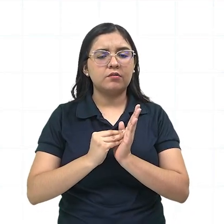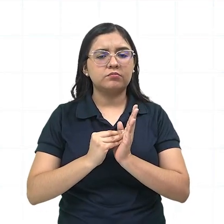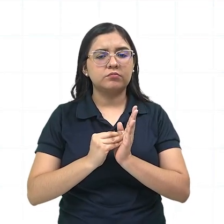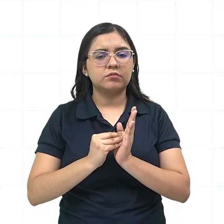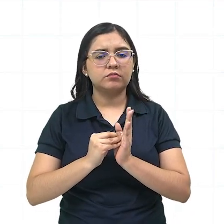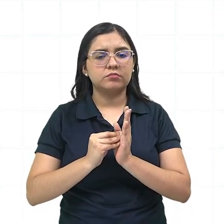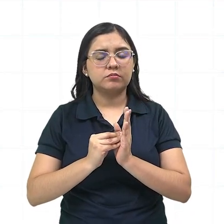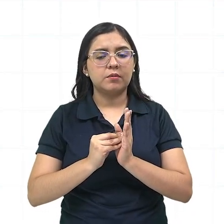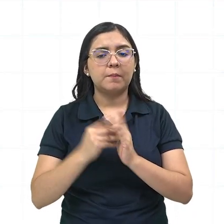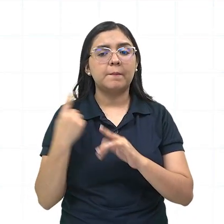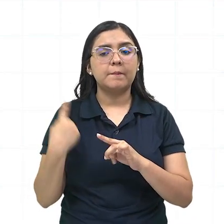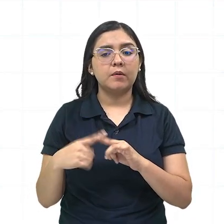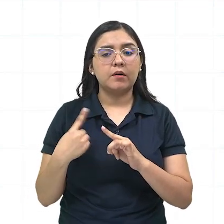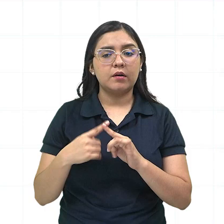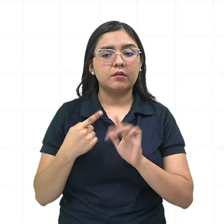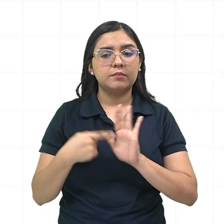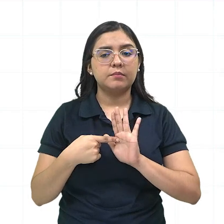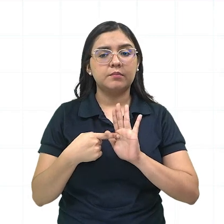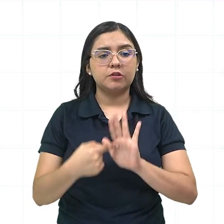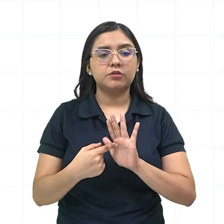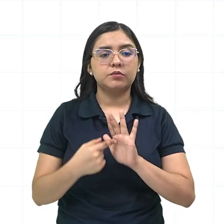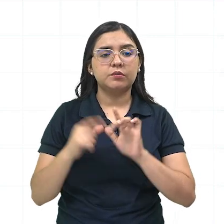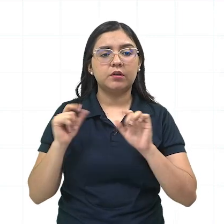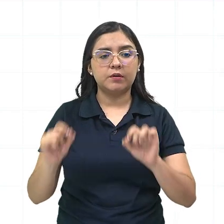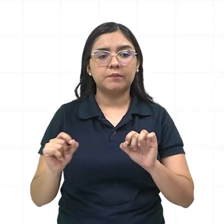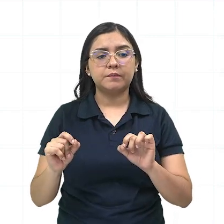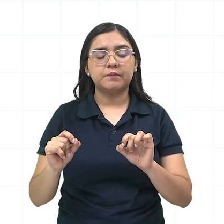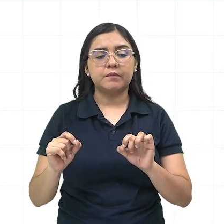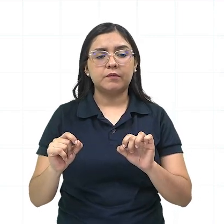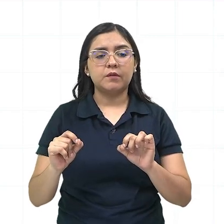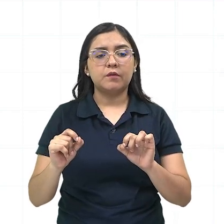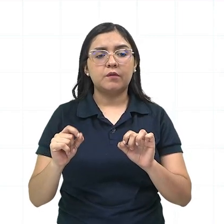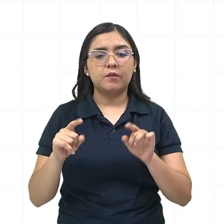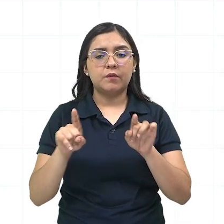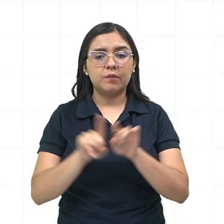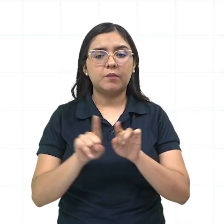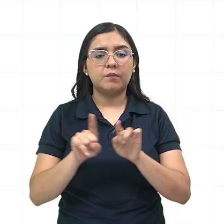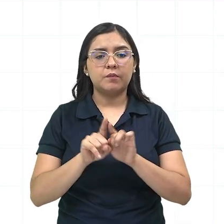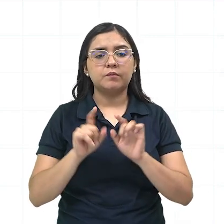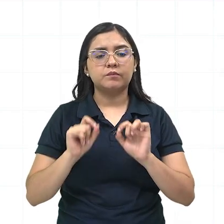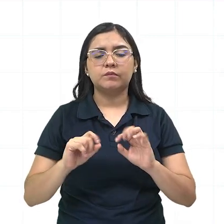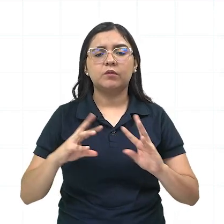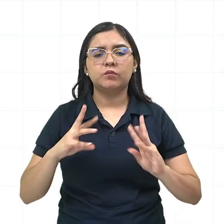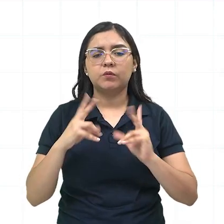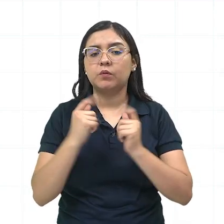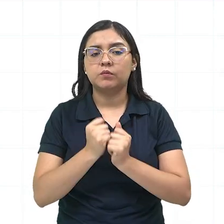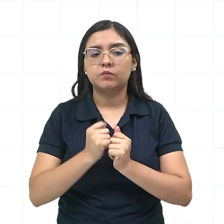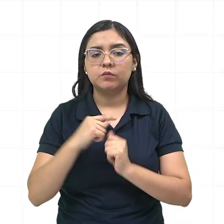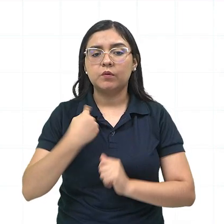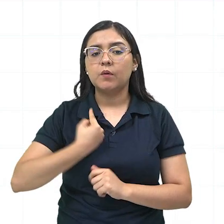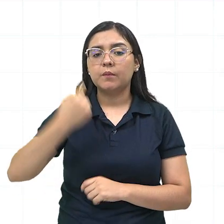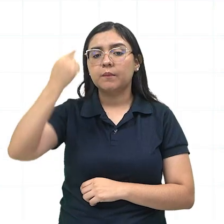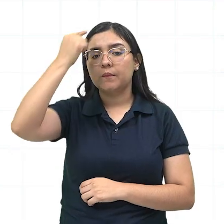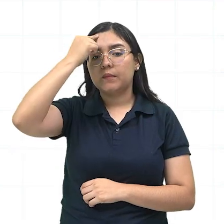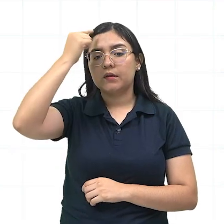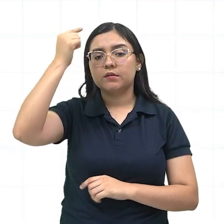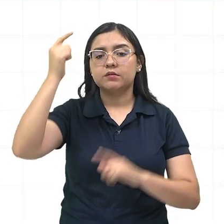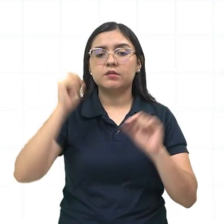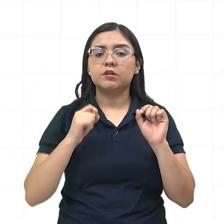ela traz para a gente ali a parte da obra. Então, a gente pensa